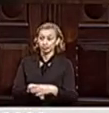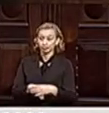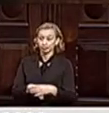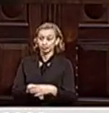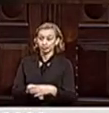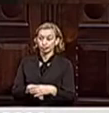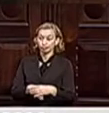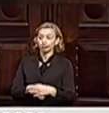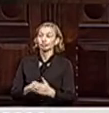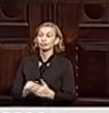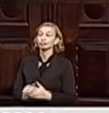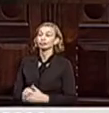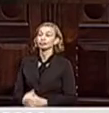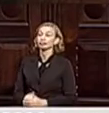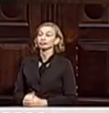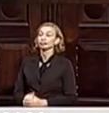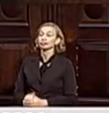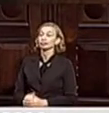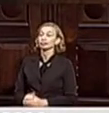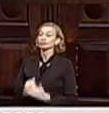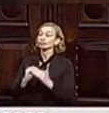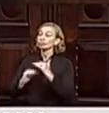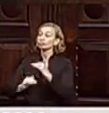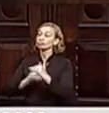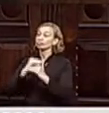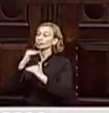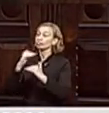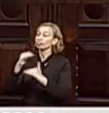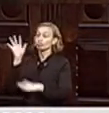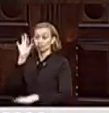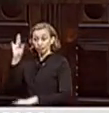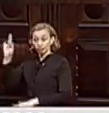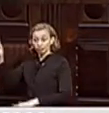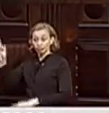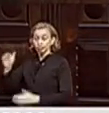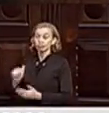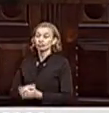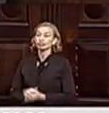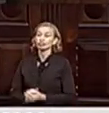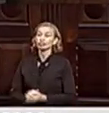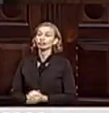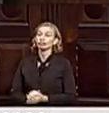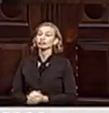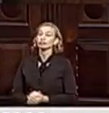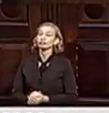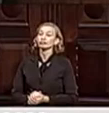Federal, do Supremo decidir pela prisão de deputados.